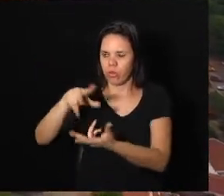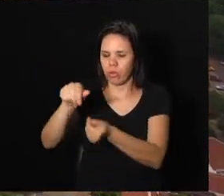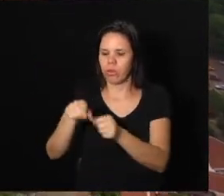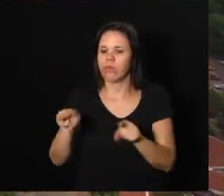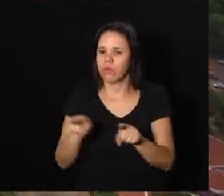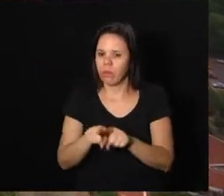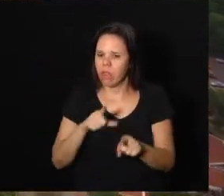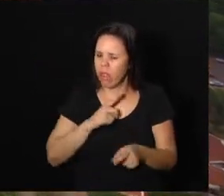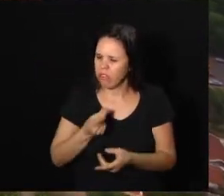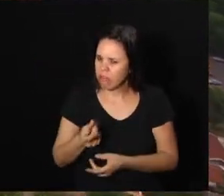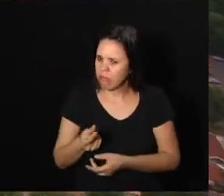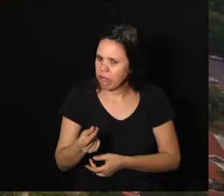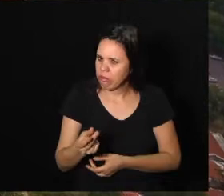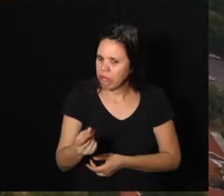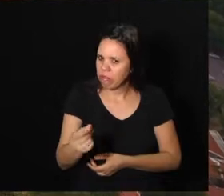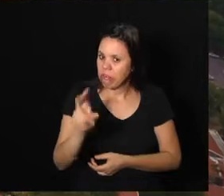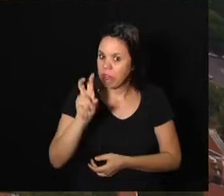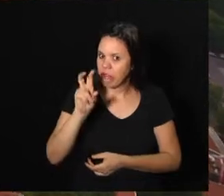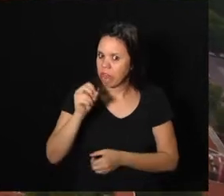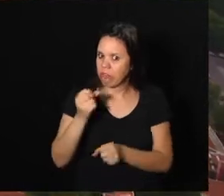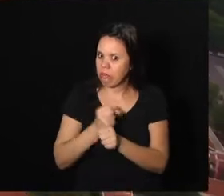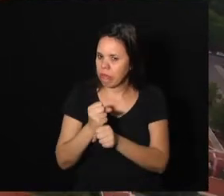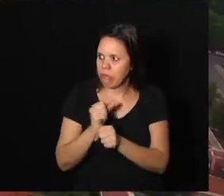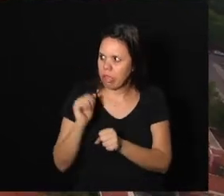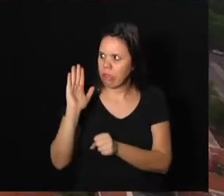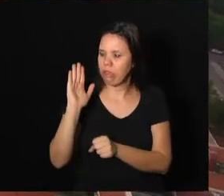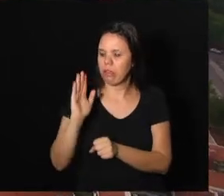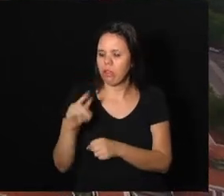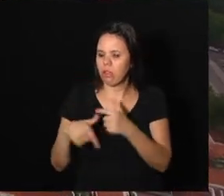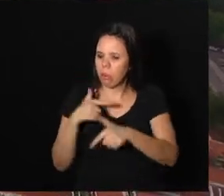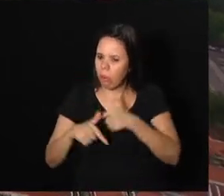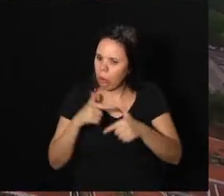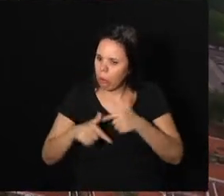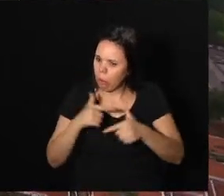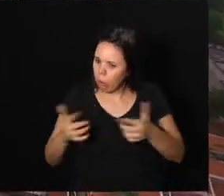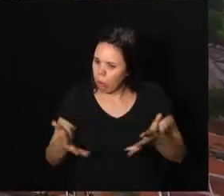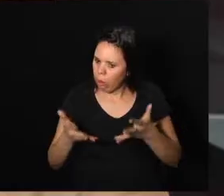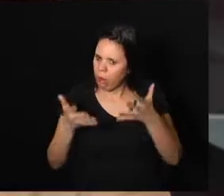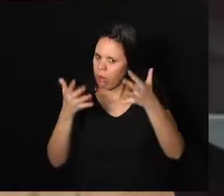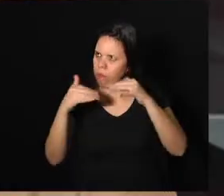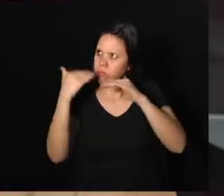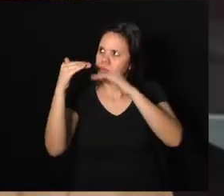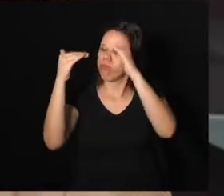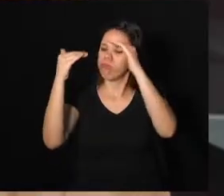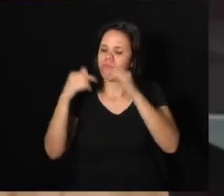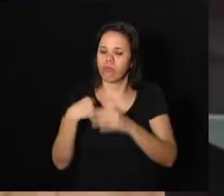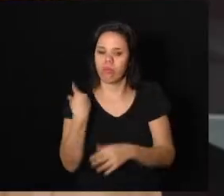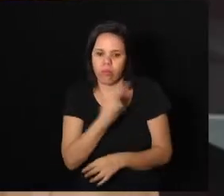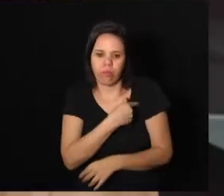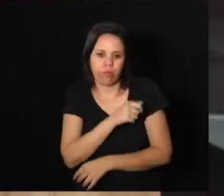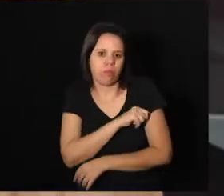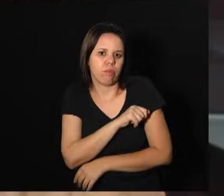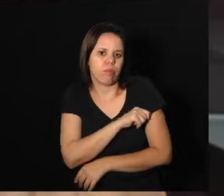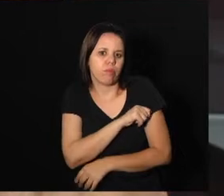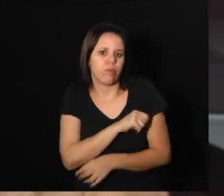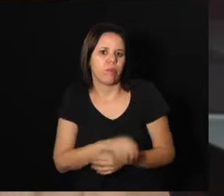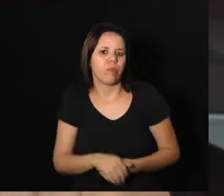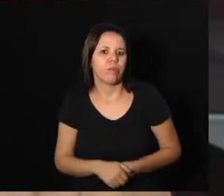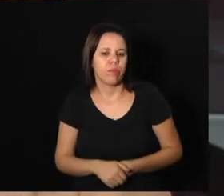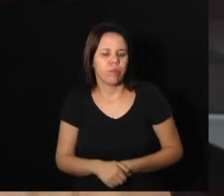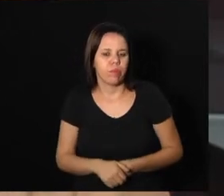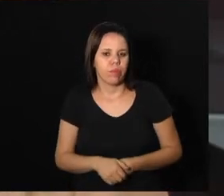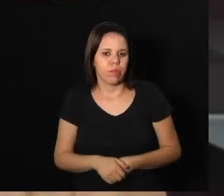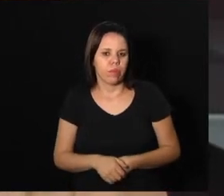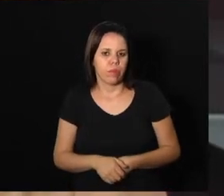tem perpetuado isso há mais de 50 anos, né? Nós todos trabalhamos em prol disso e os nossos alunos, que